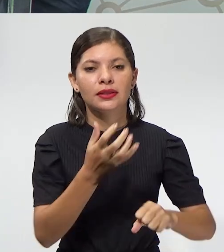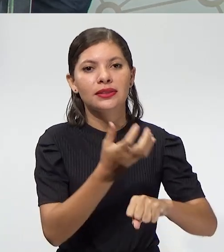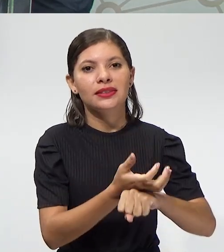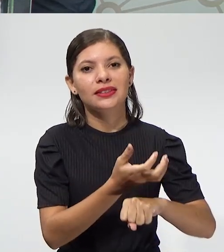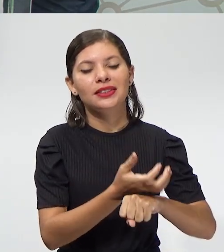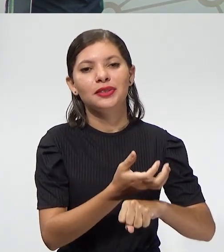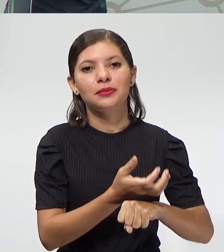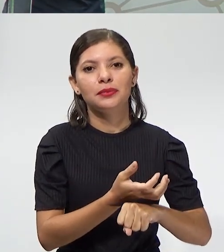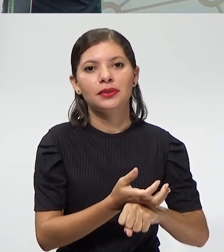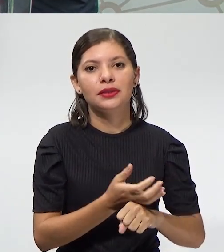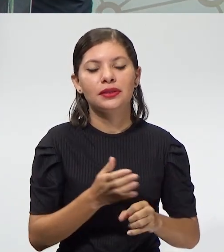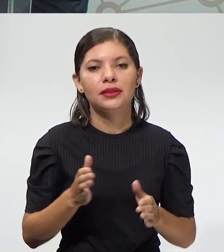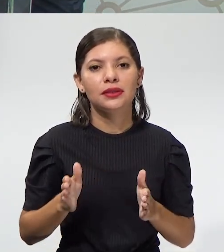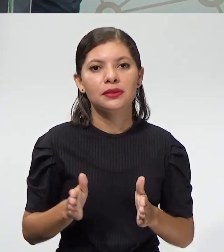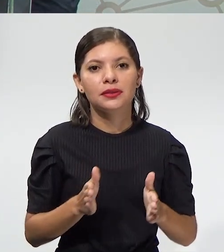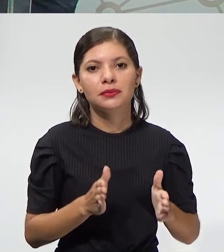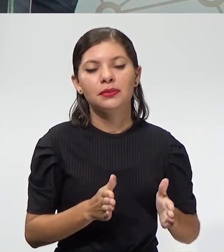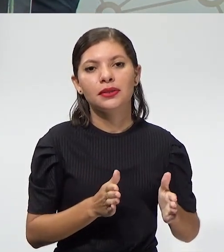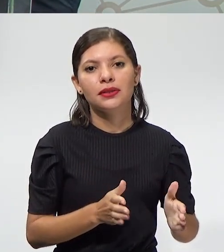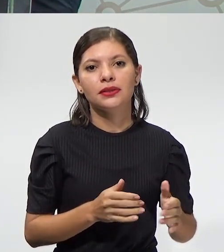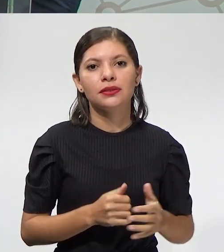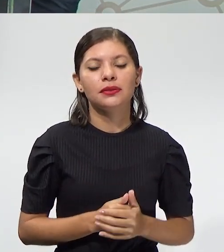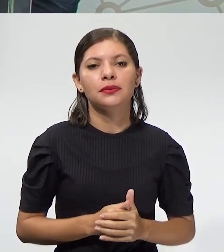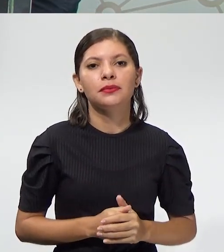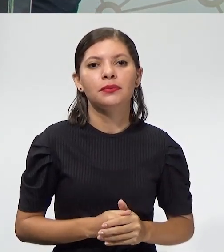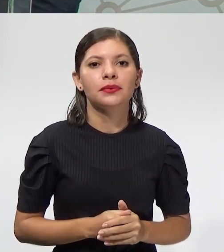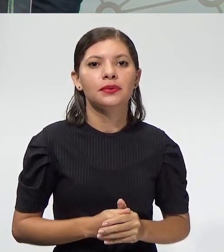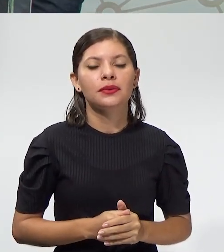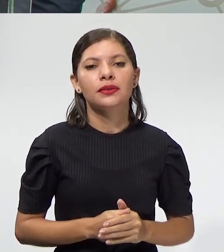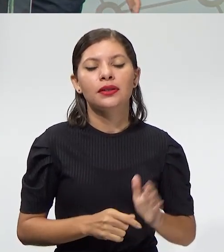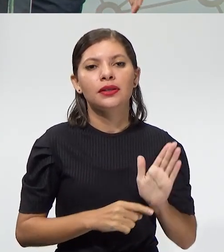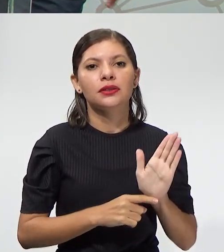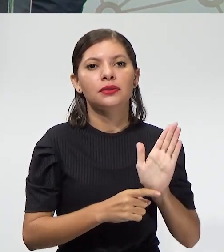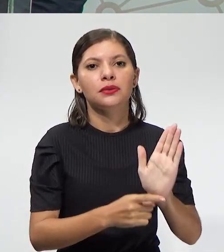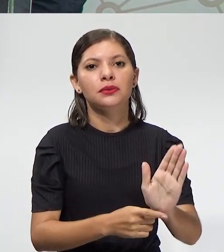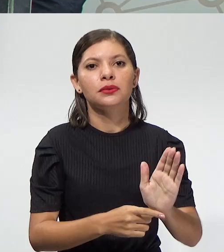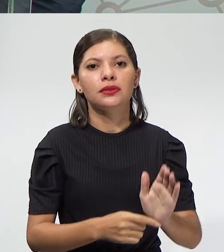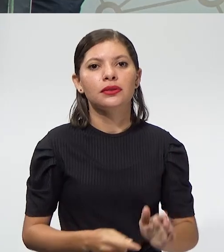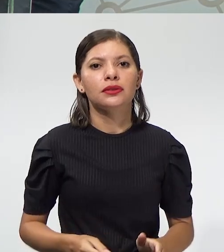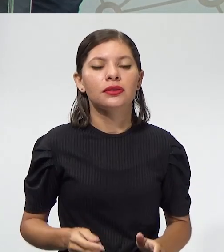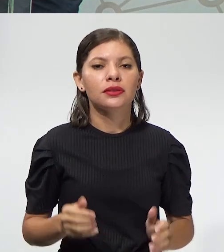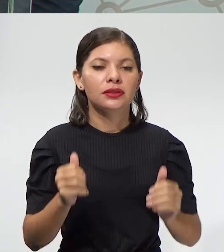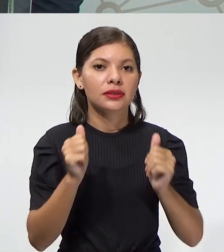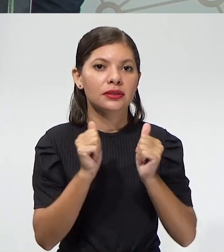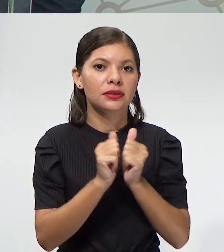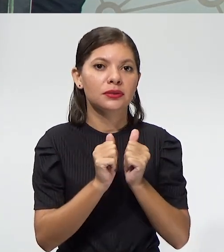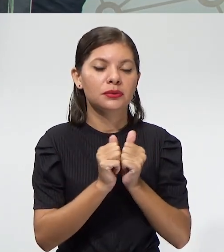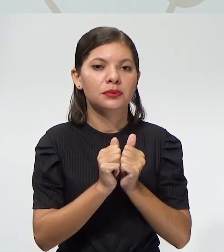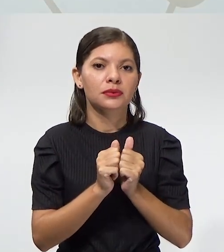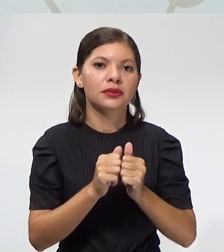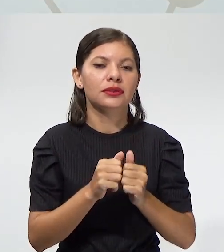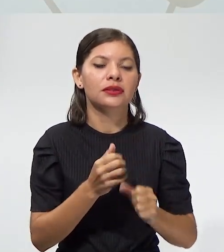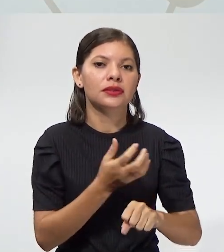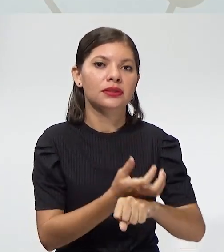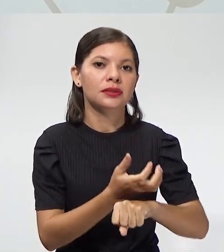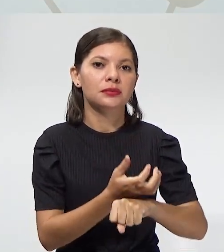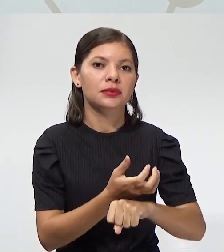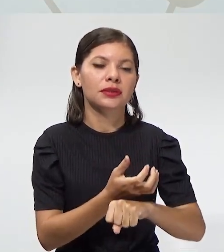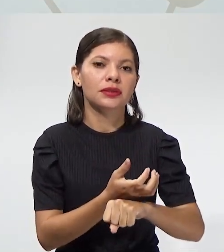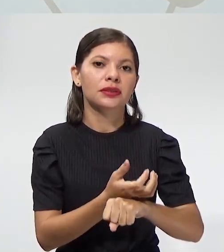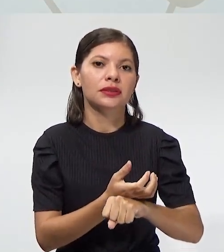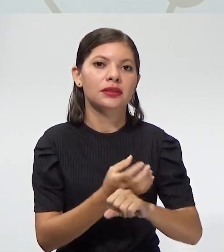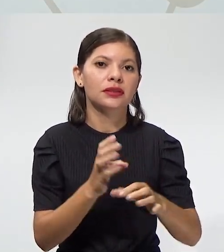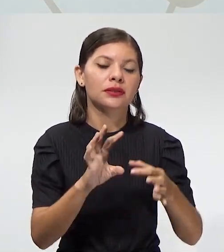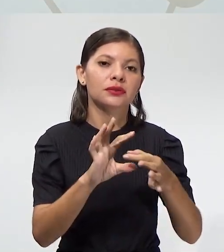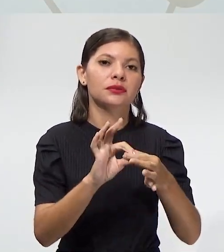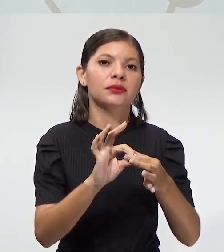esse espaço, né, professora? Sim. De possibilitar que, né, as outras disciplinas possam se encontrar e trazer